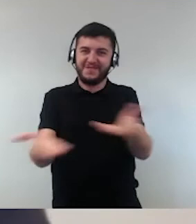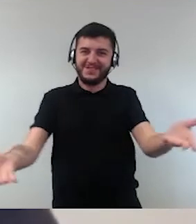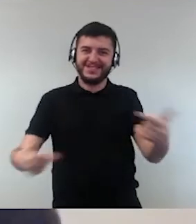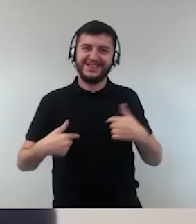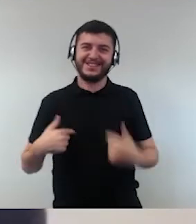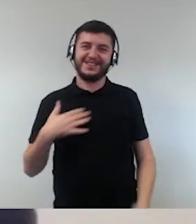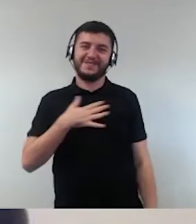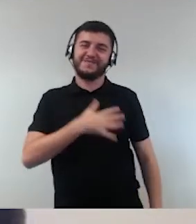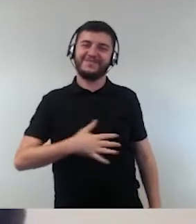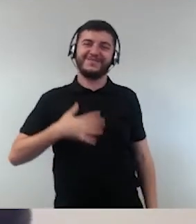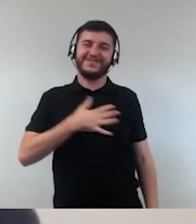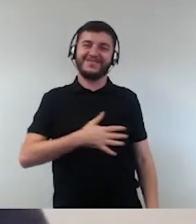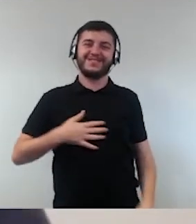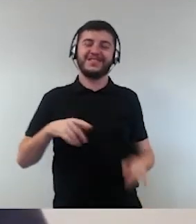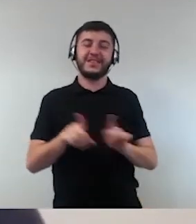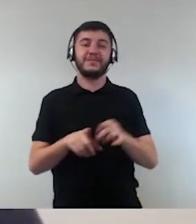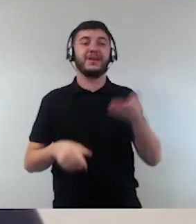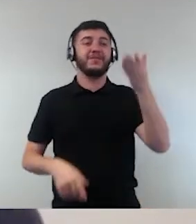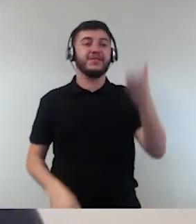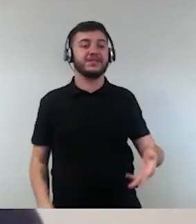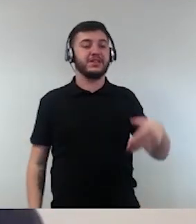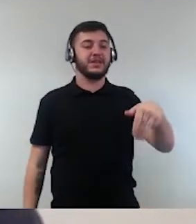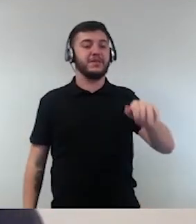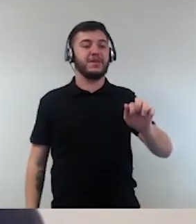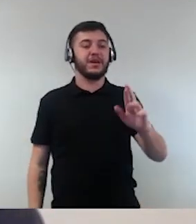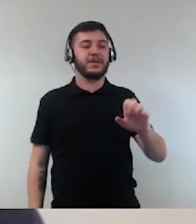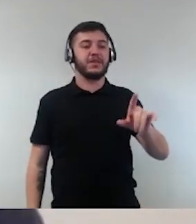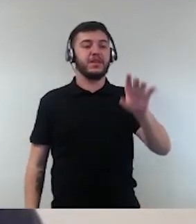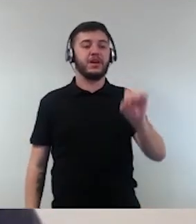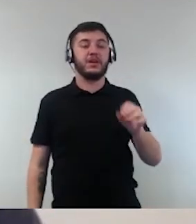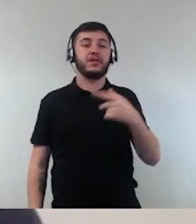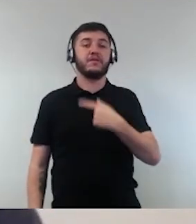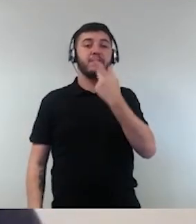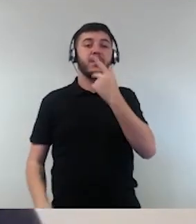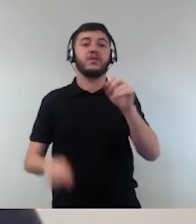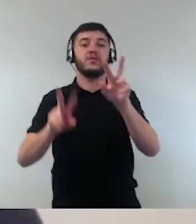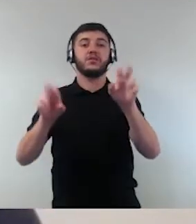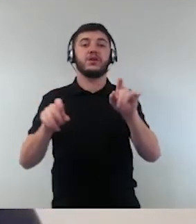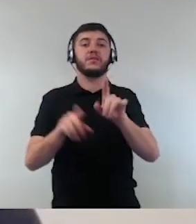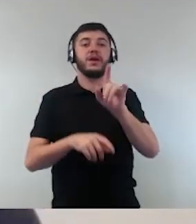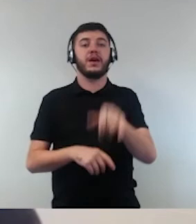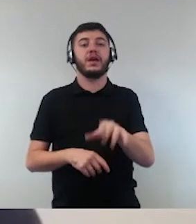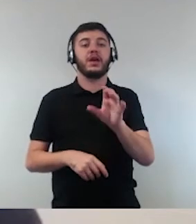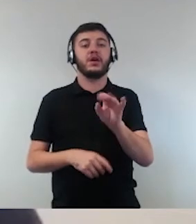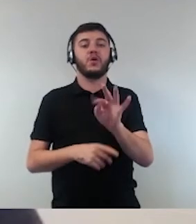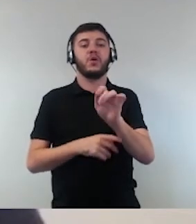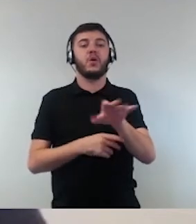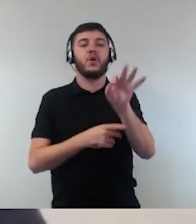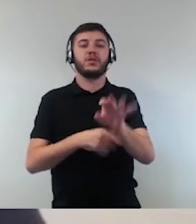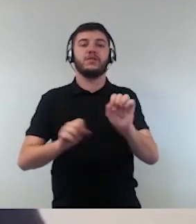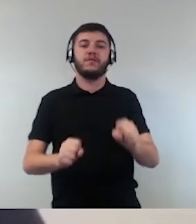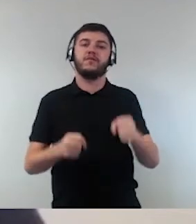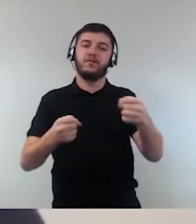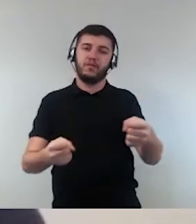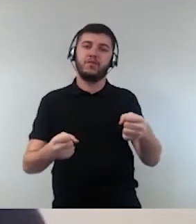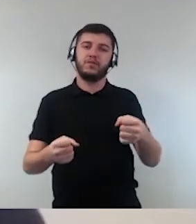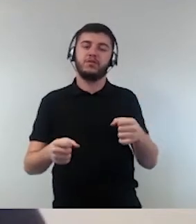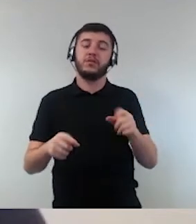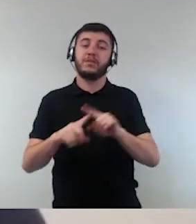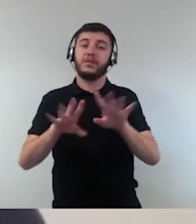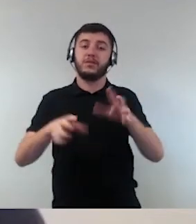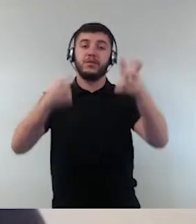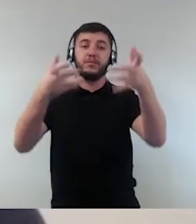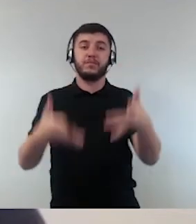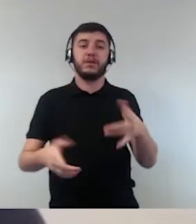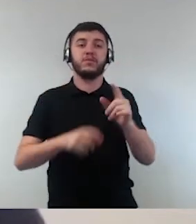ponto também importantíssimo que eu venho falando, a questão da cota de esforço de cada agente, né? Se eu falei agora há pouco que